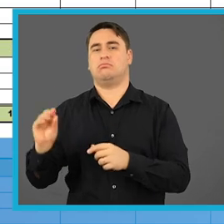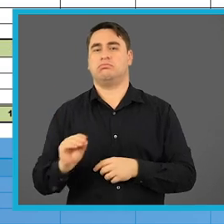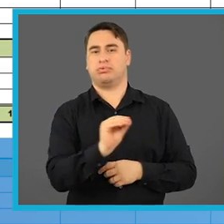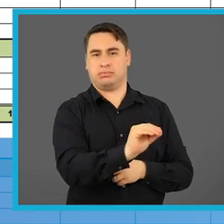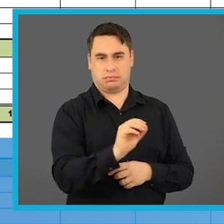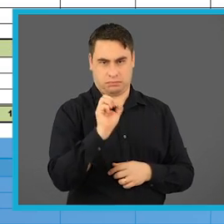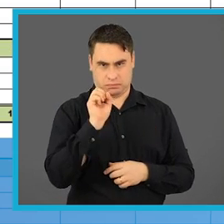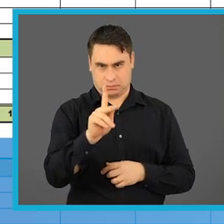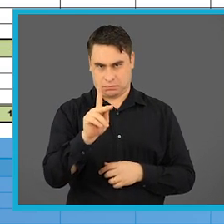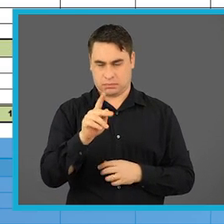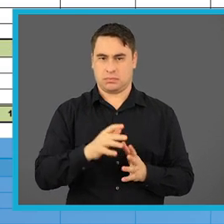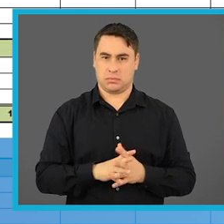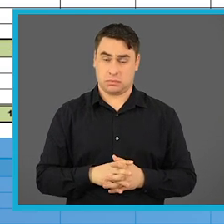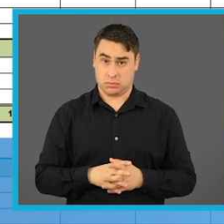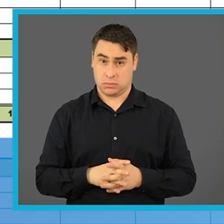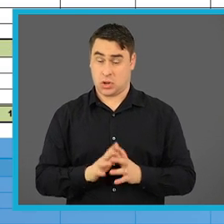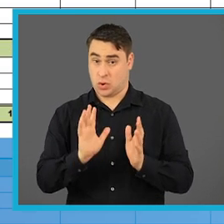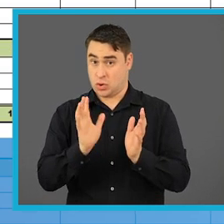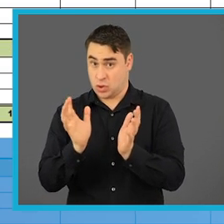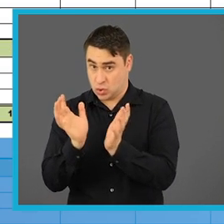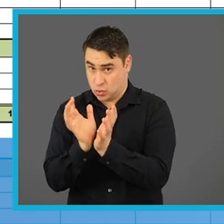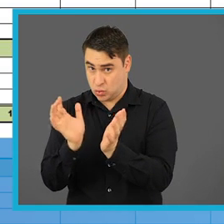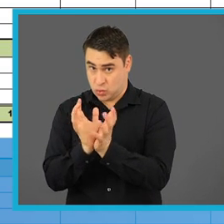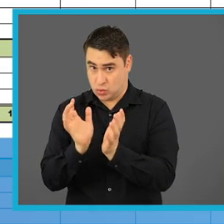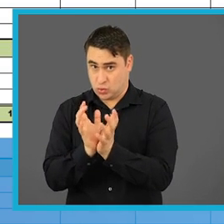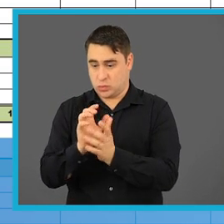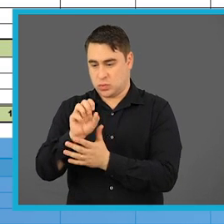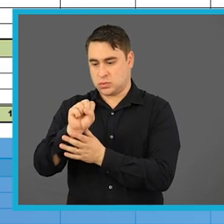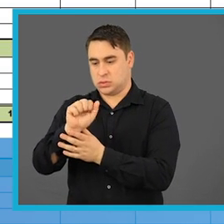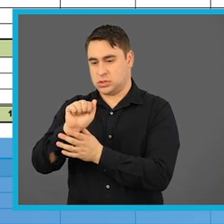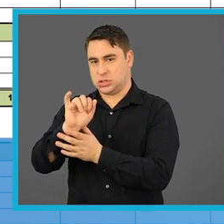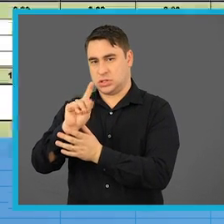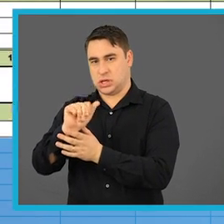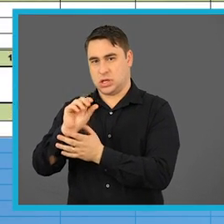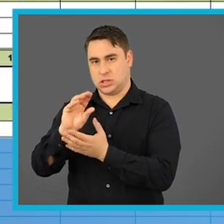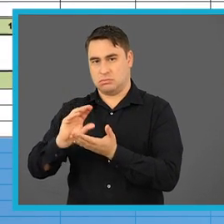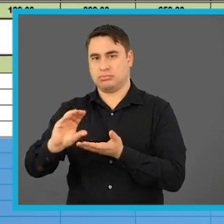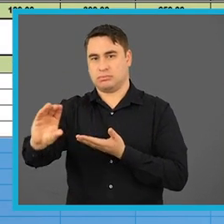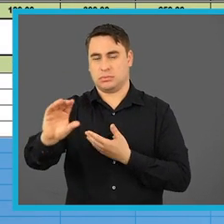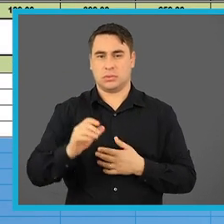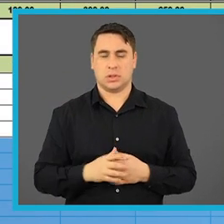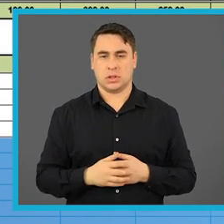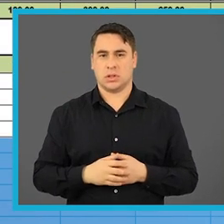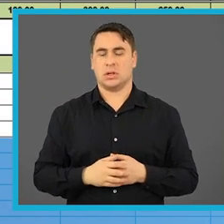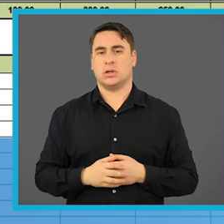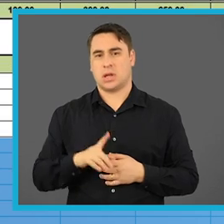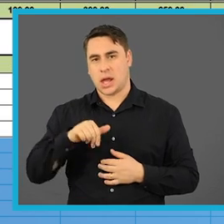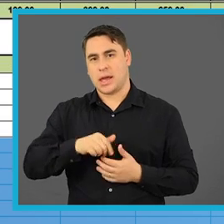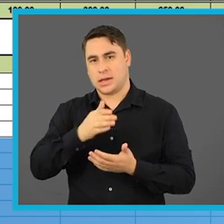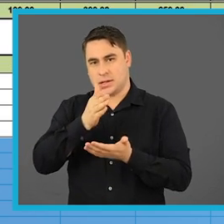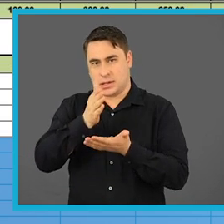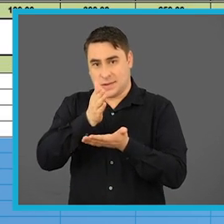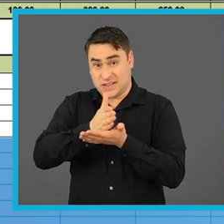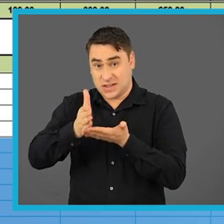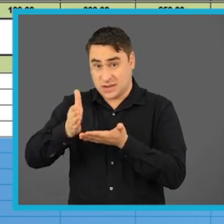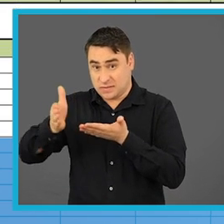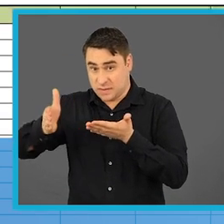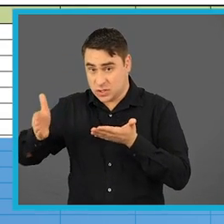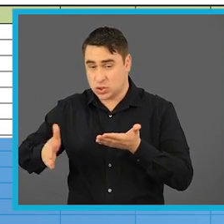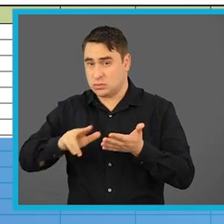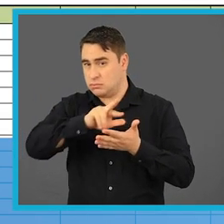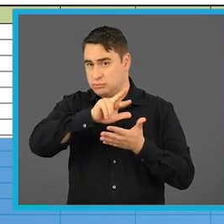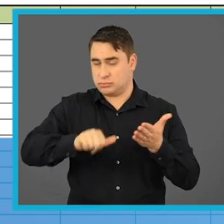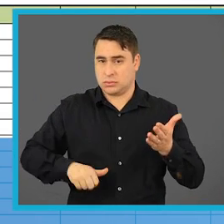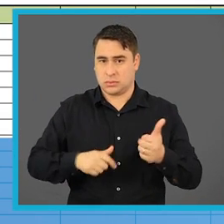fruto de recebimento. Agora vamos para o grupo de saídas. O grupo de saída é dividido em